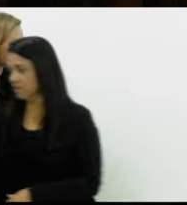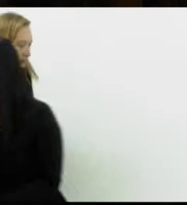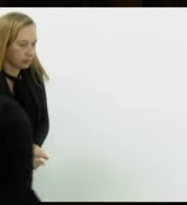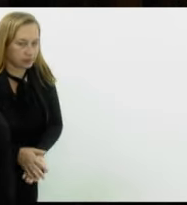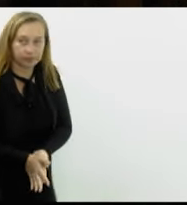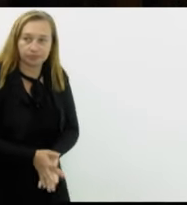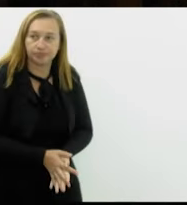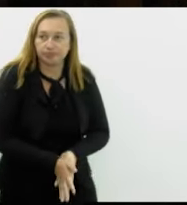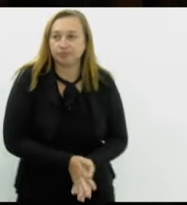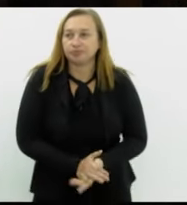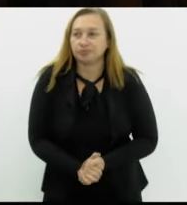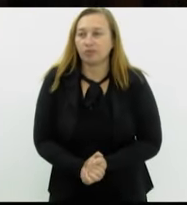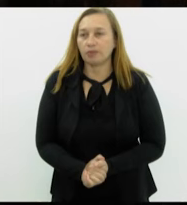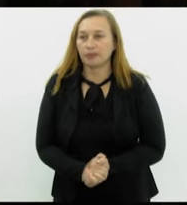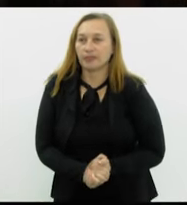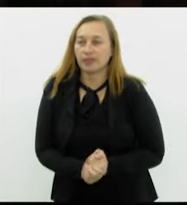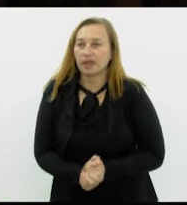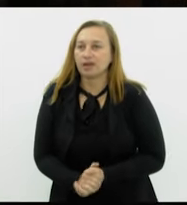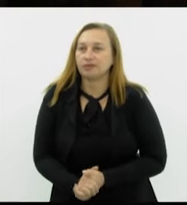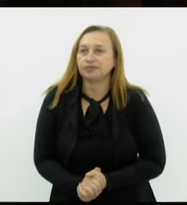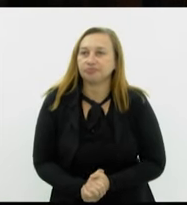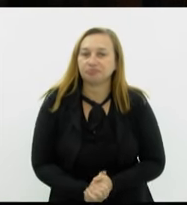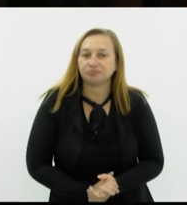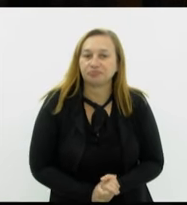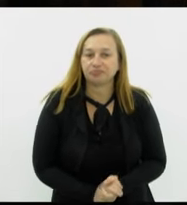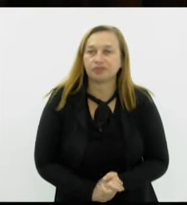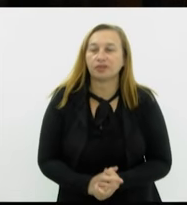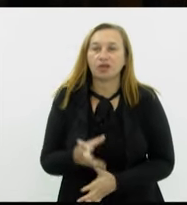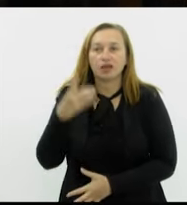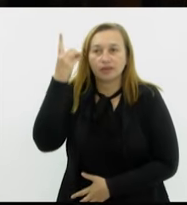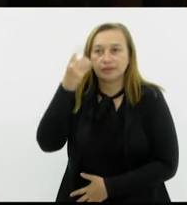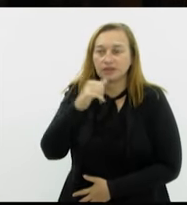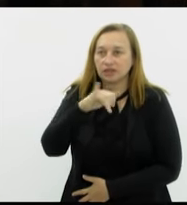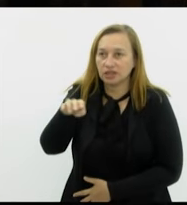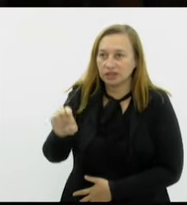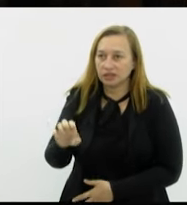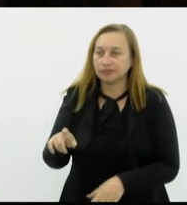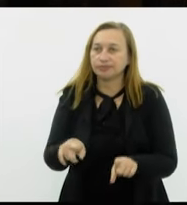A imagem que eu faço, deputado Jari, deputada Marta Rocha,